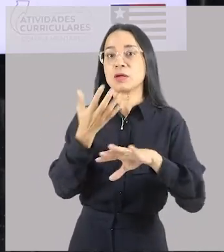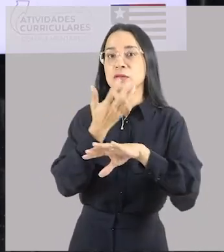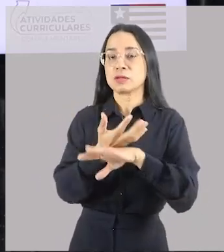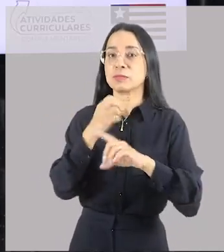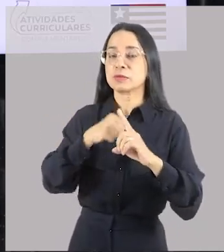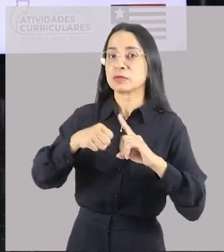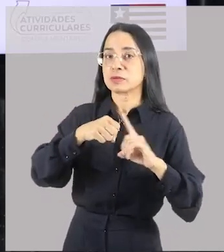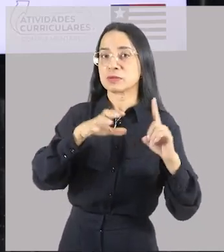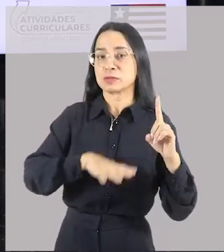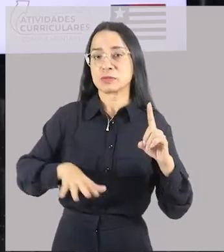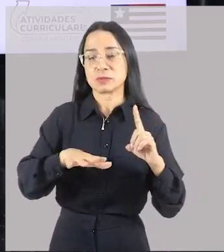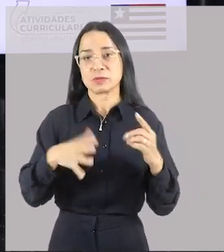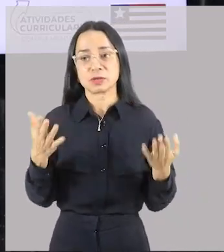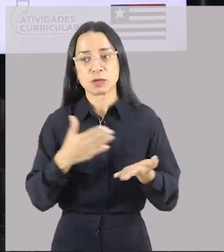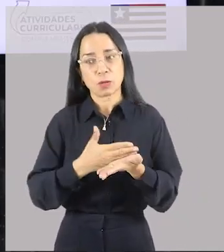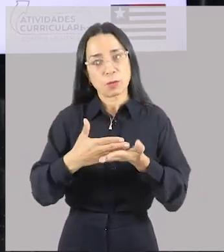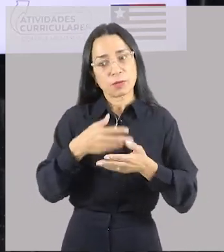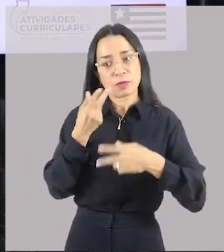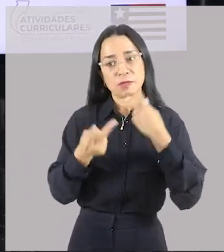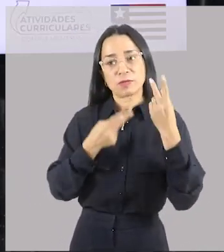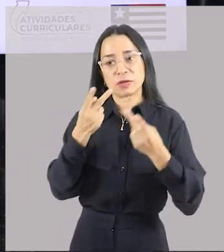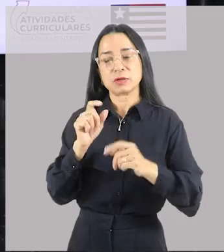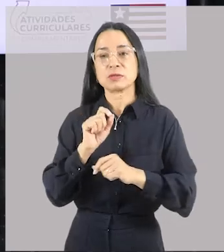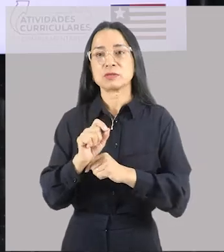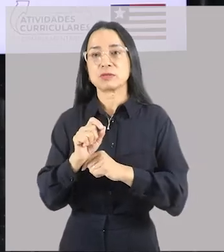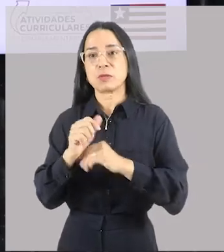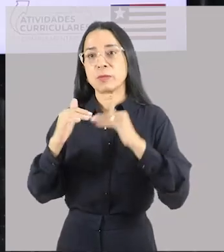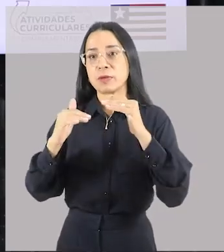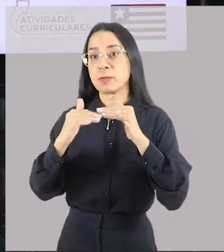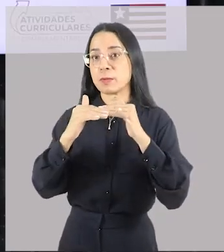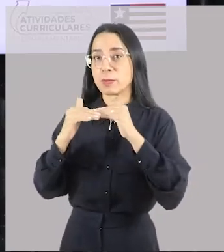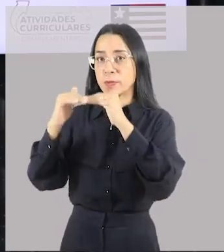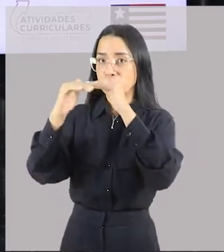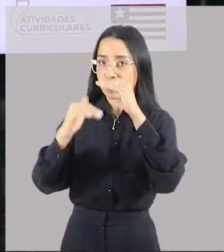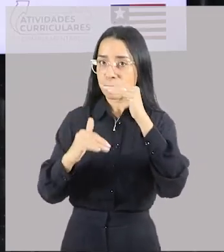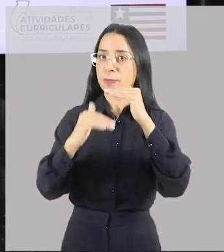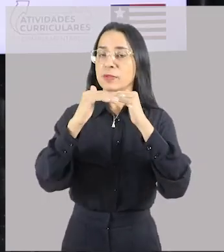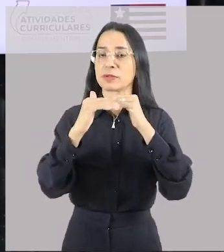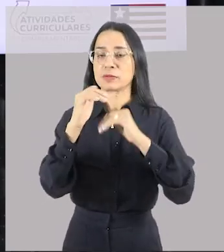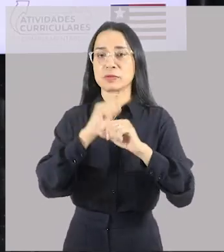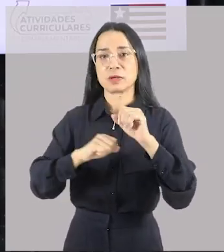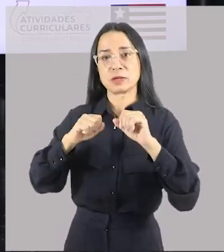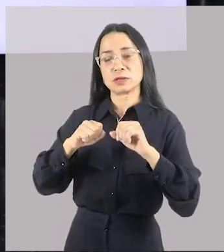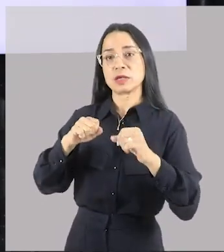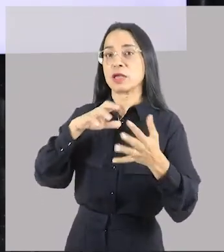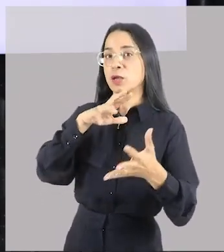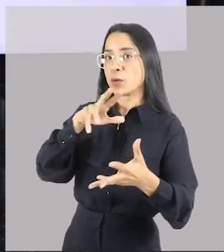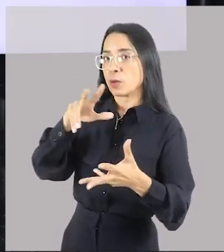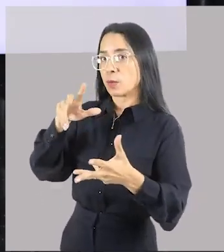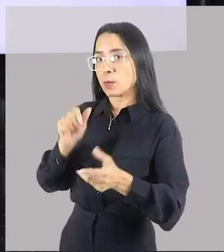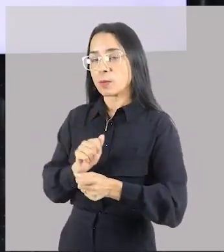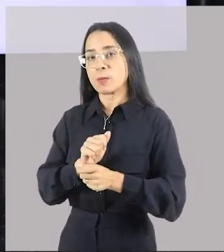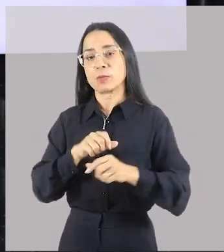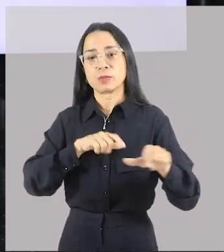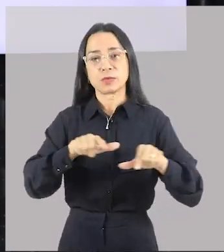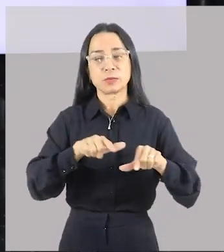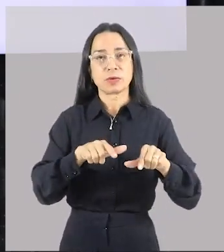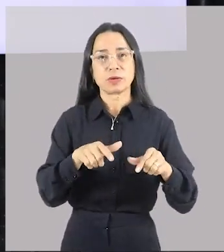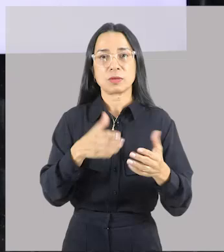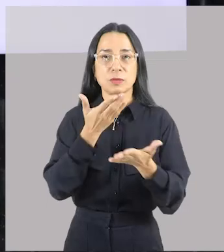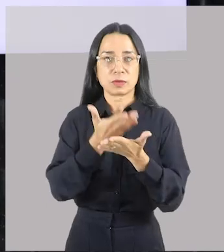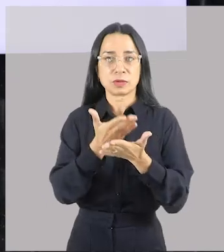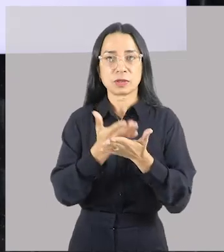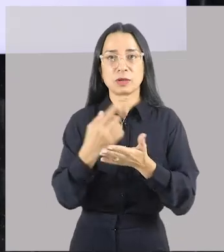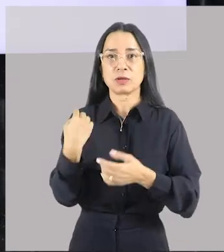curricular, e a gente começa falando sobre as desigualdades sociais e o mundo do trabalho, certo? Nessa aula, a gente vai